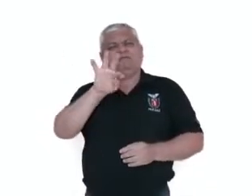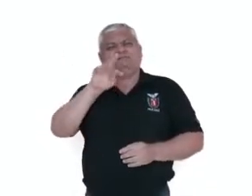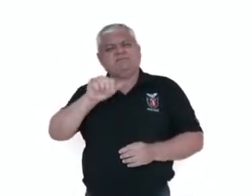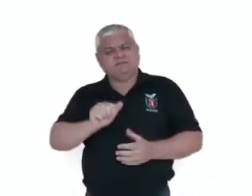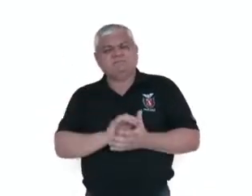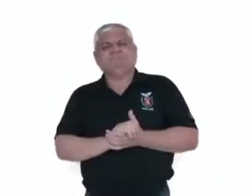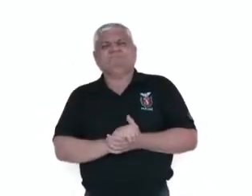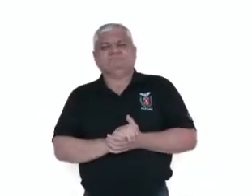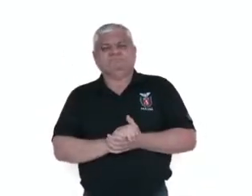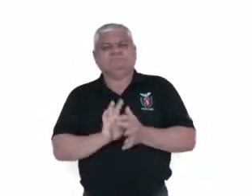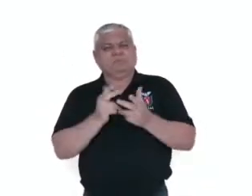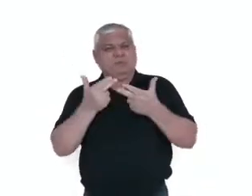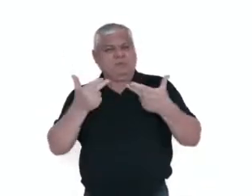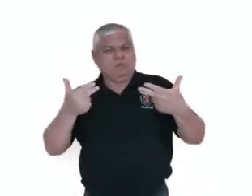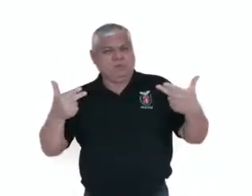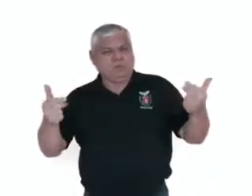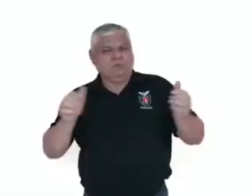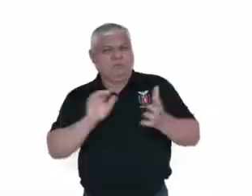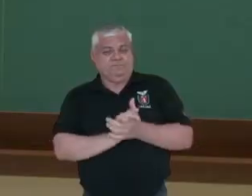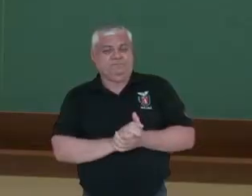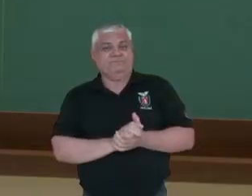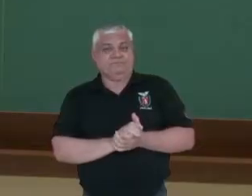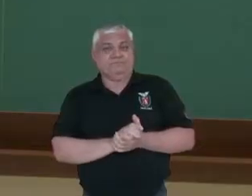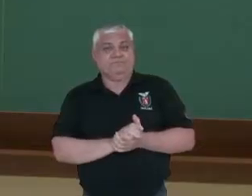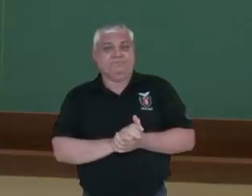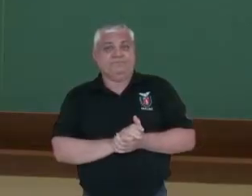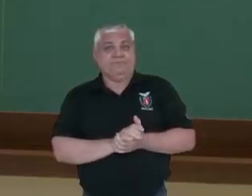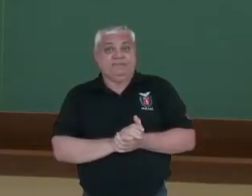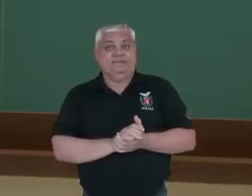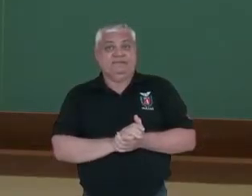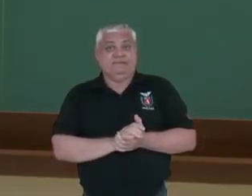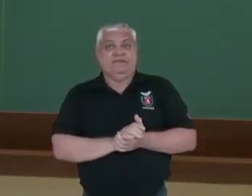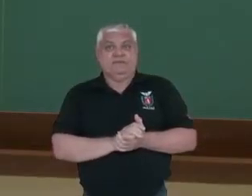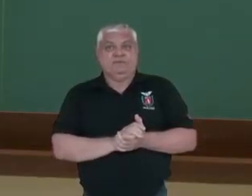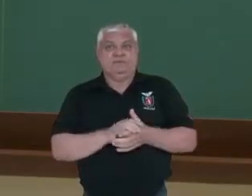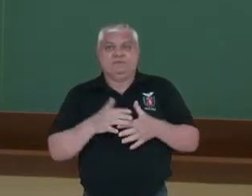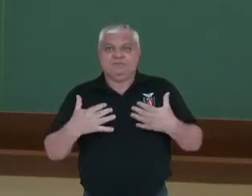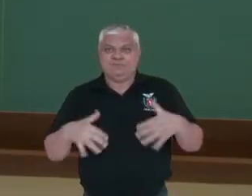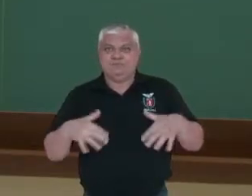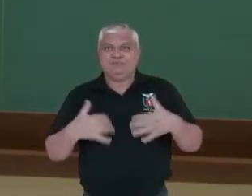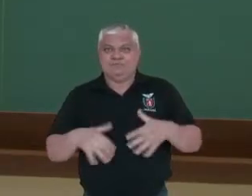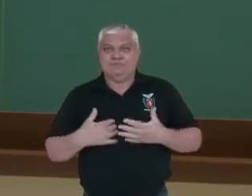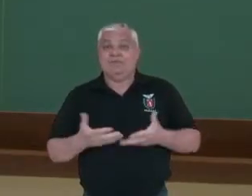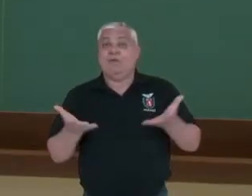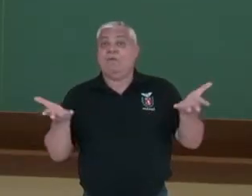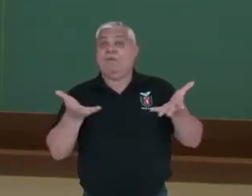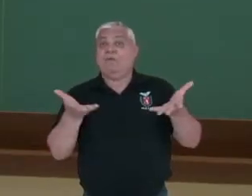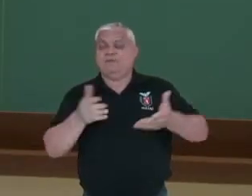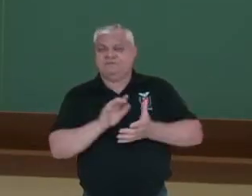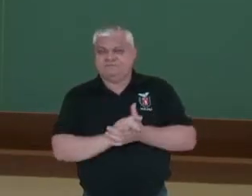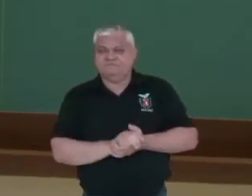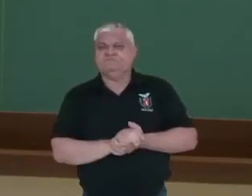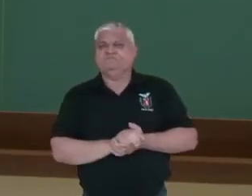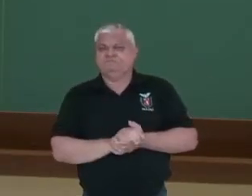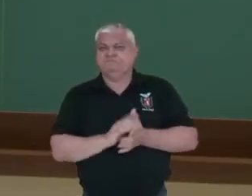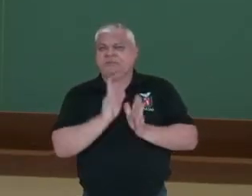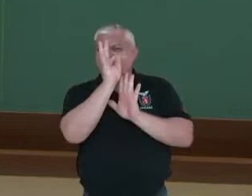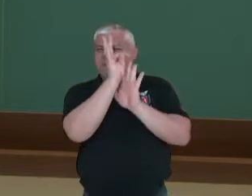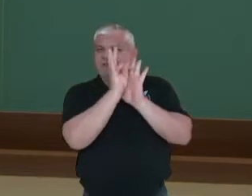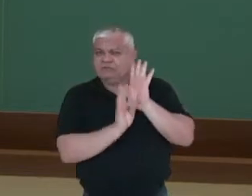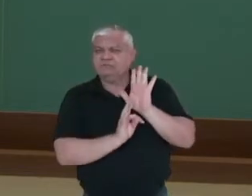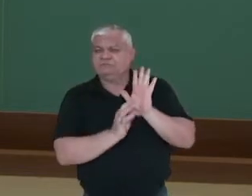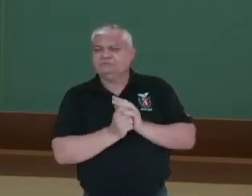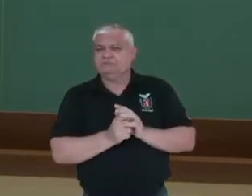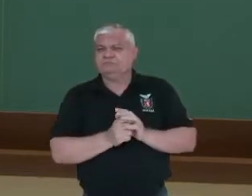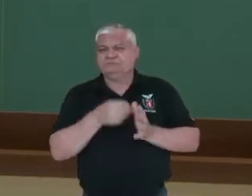questão controversa de forma sustentada. Então, meu querido e minha querida, hoje você vai trabalhar com textos